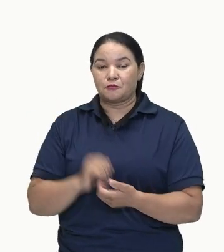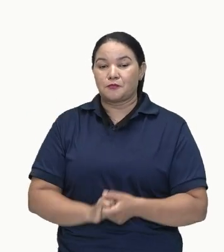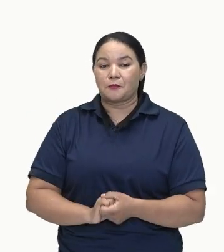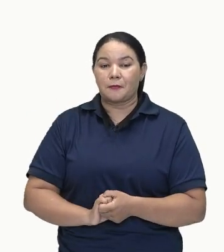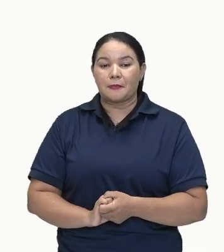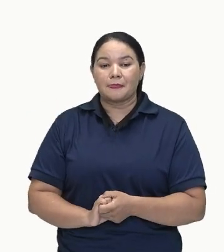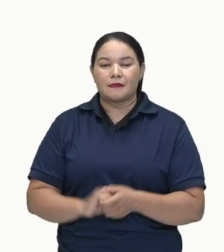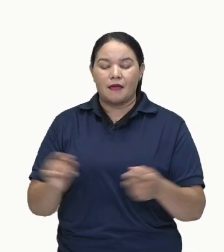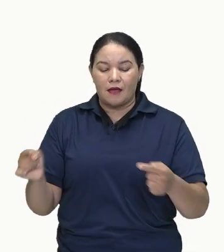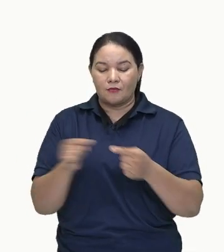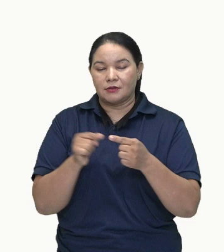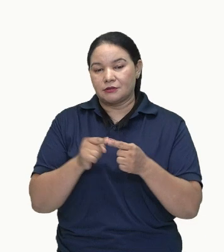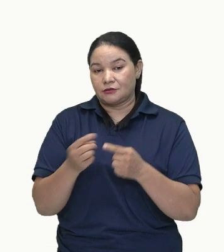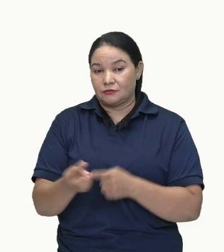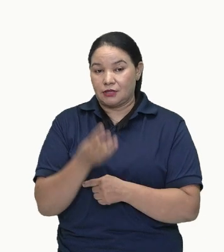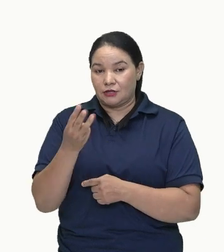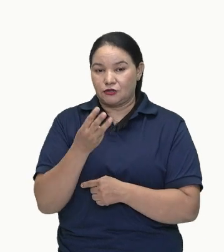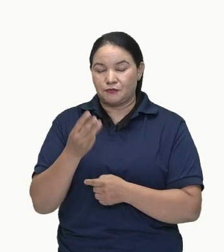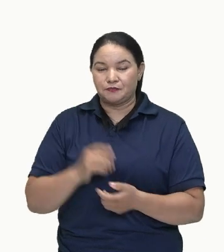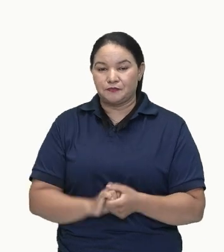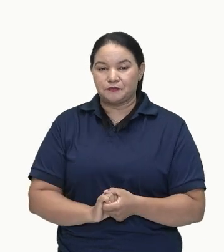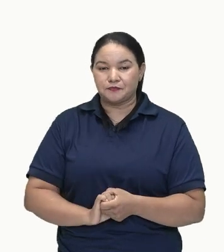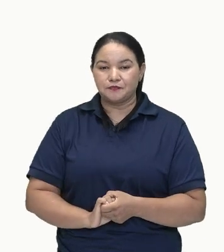Na aplicação 3, né?